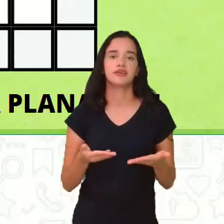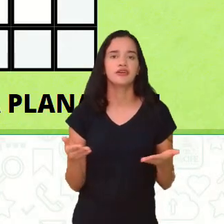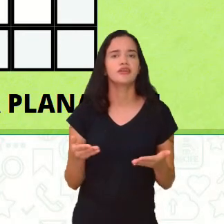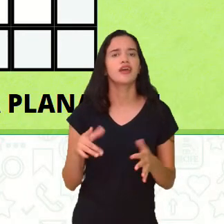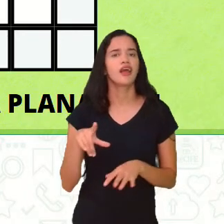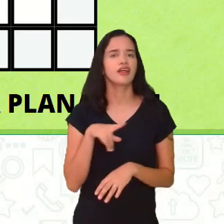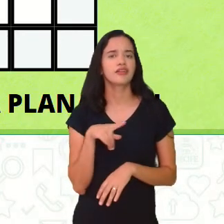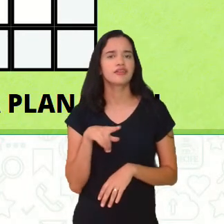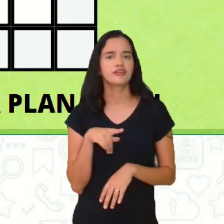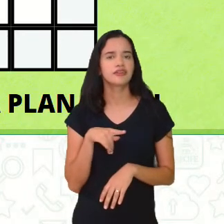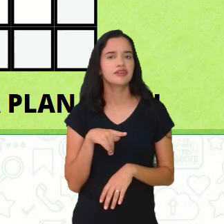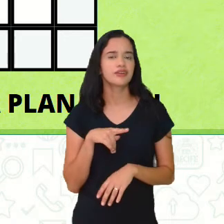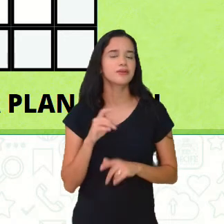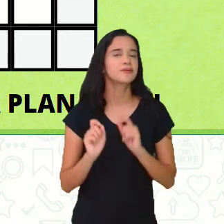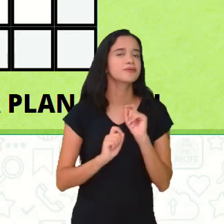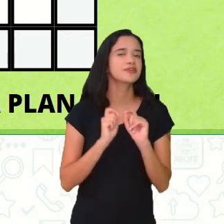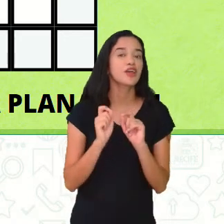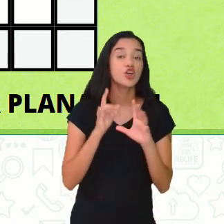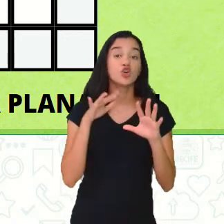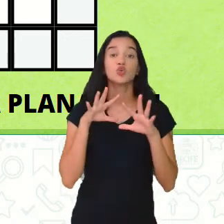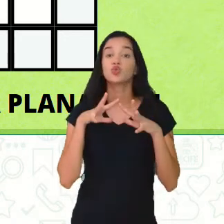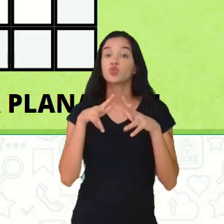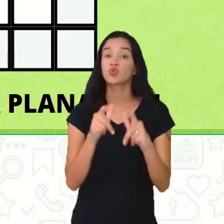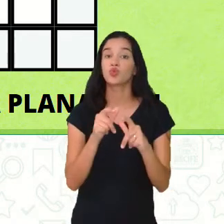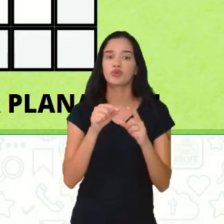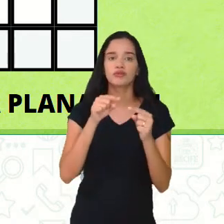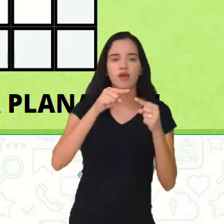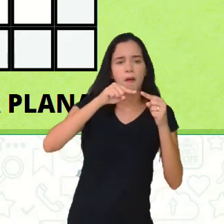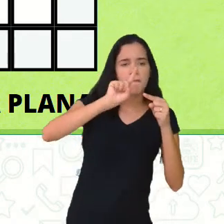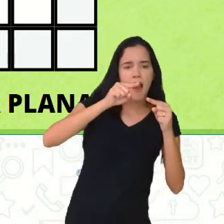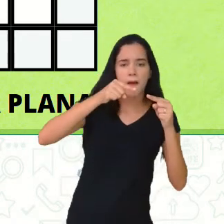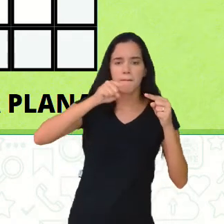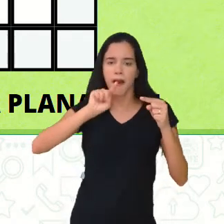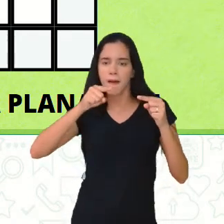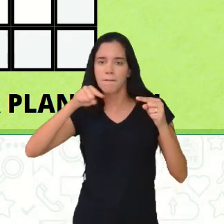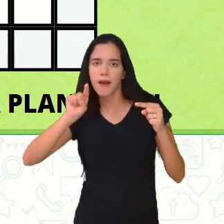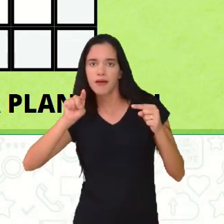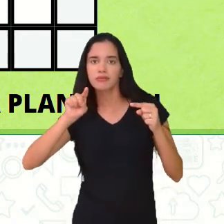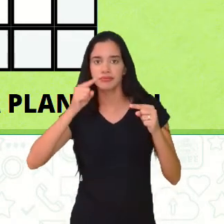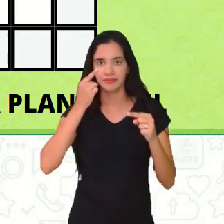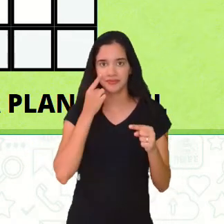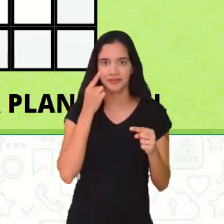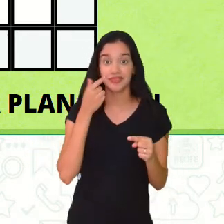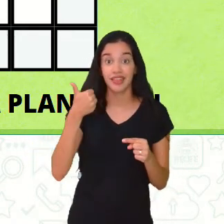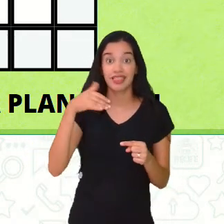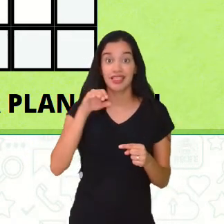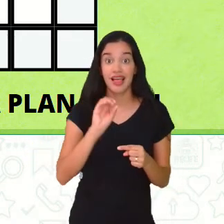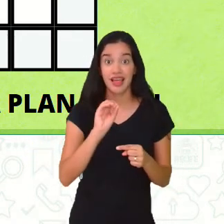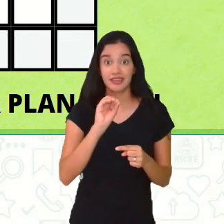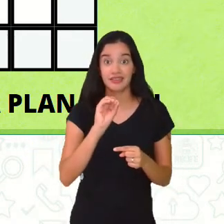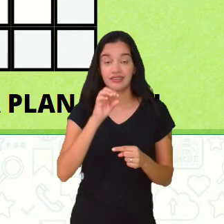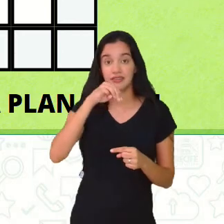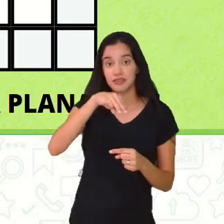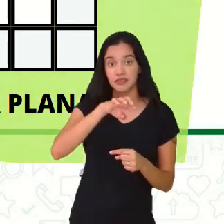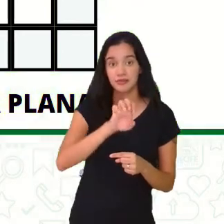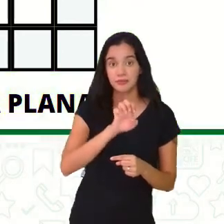você tem exatamente todas as setinhas, que dá 10 metros, olha, 10